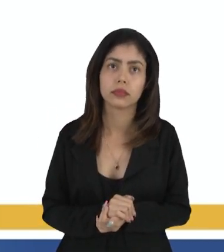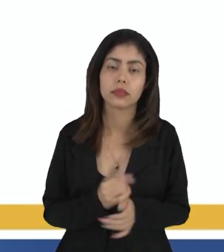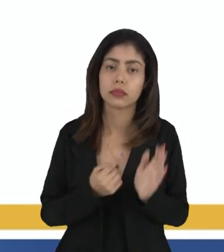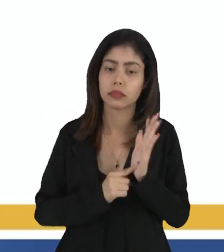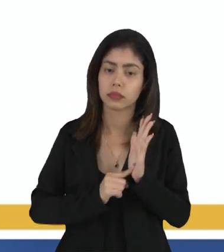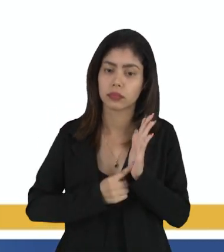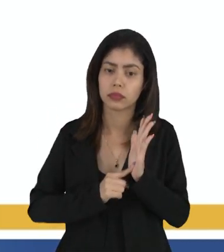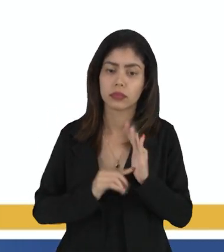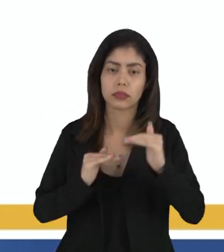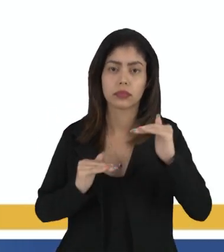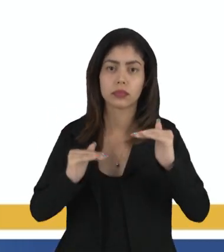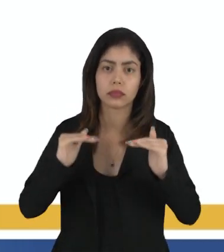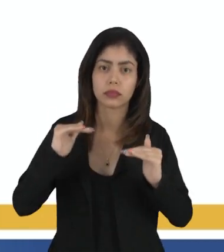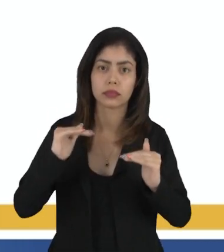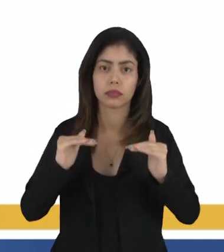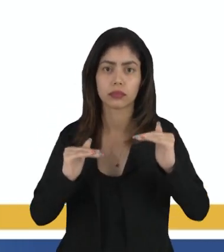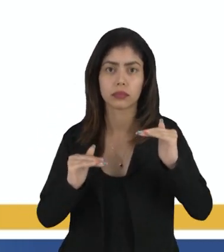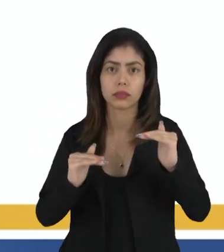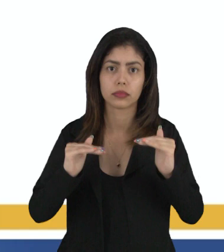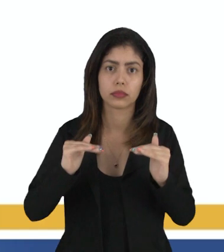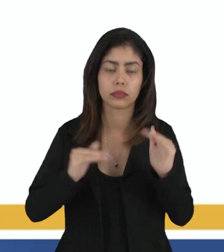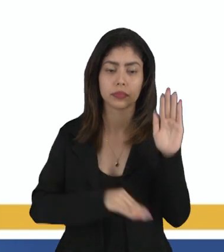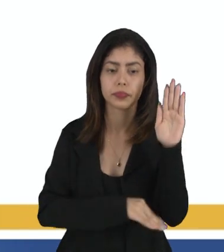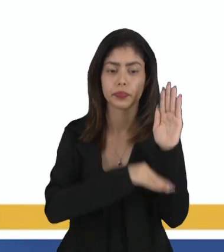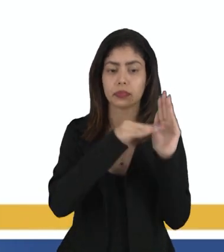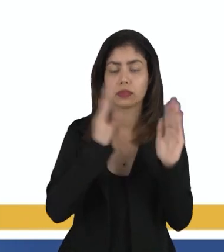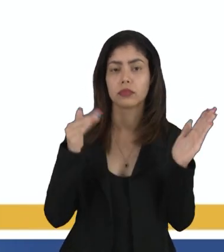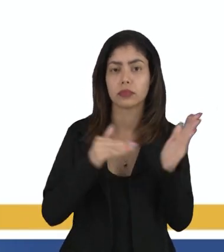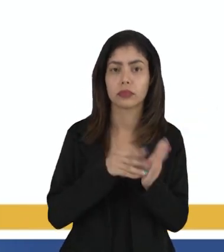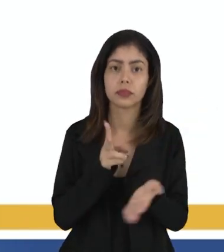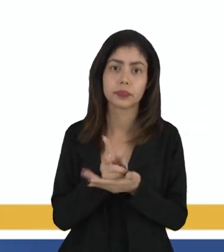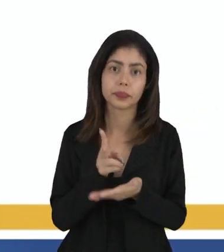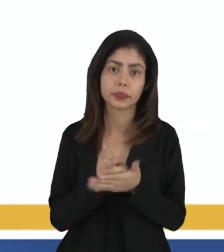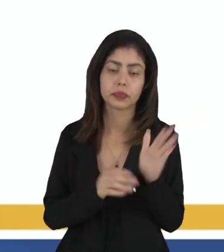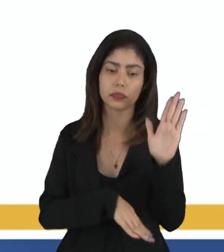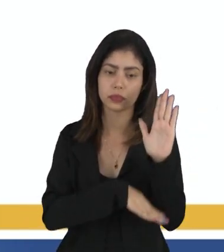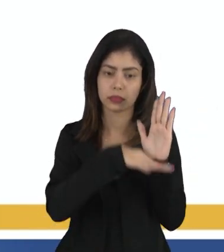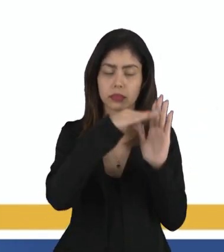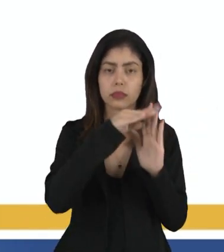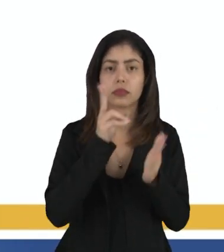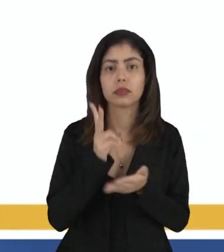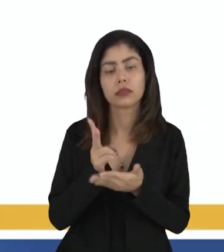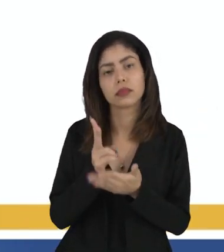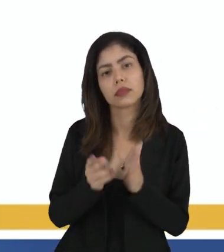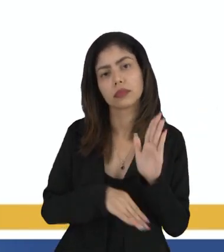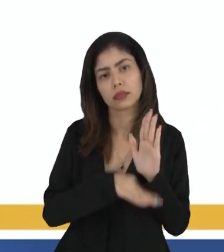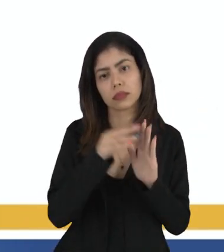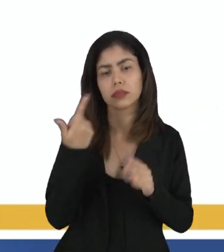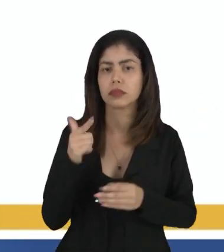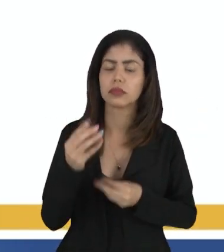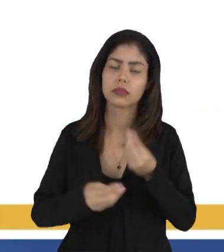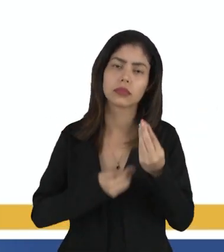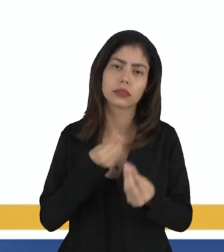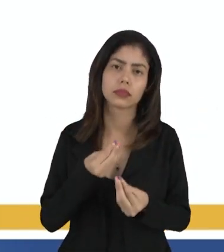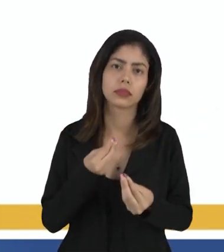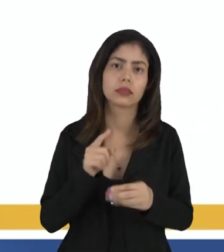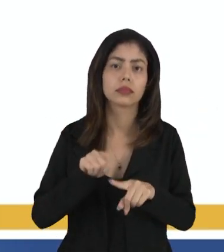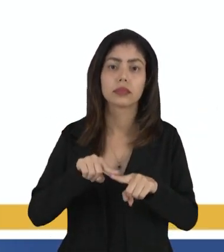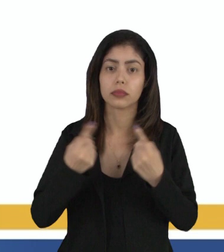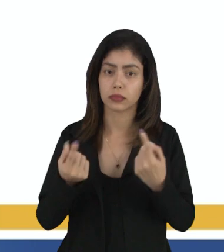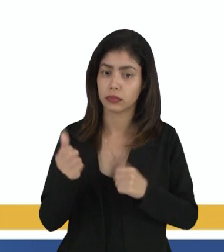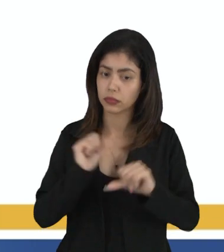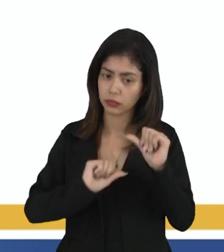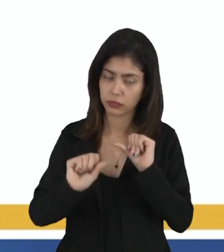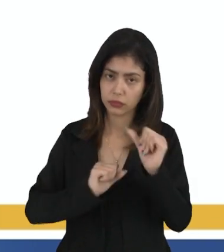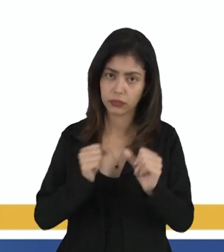o ponto de equilíbrio, que a gente chama aí o equilíbrio térmico, até os dois ficarem à mesma temperatura. Quando os dois estão à mesma temperatura, não há mais essa